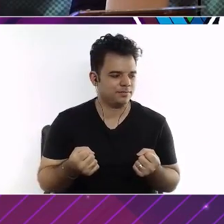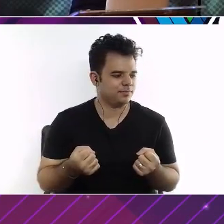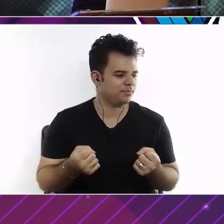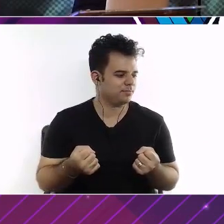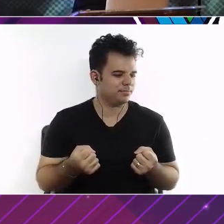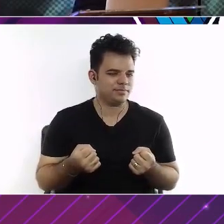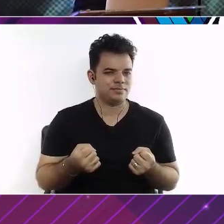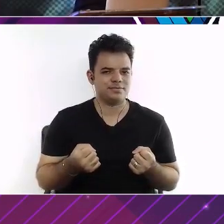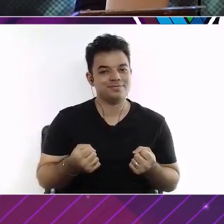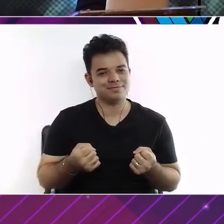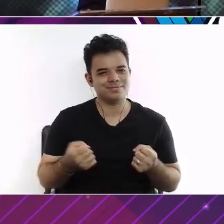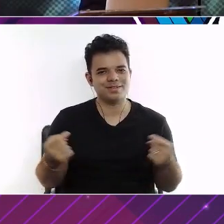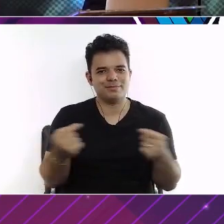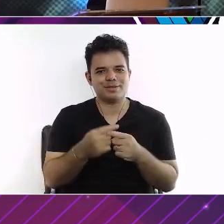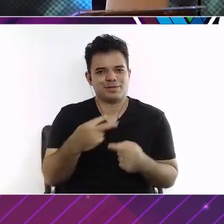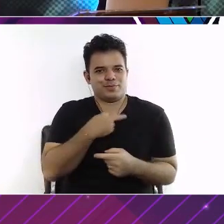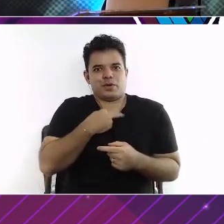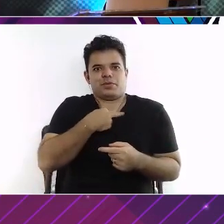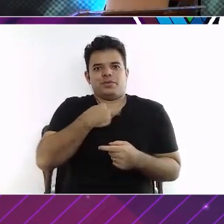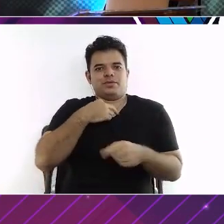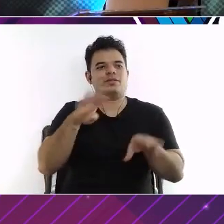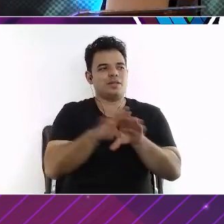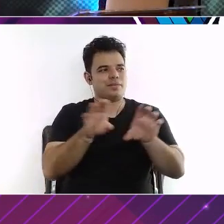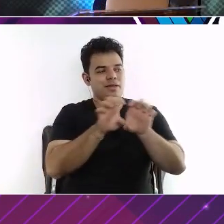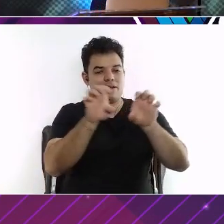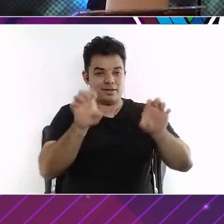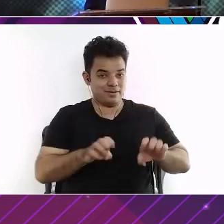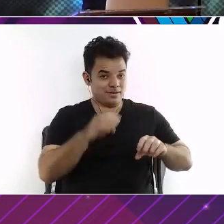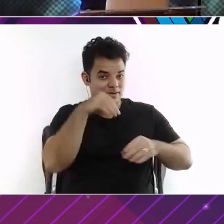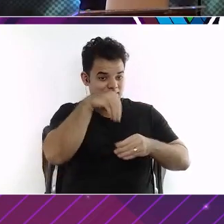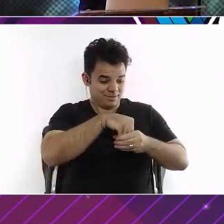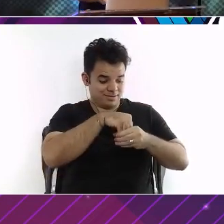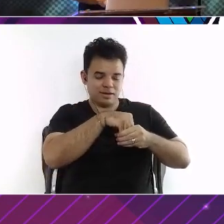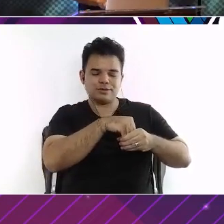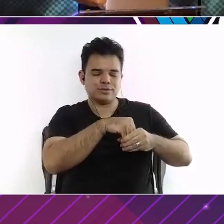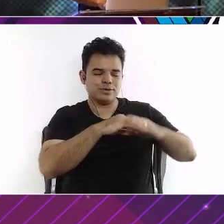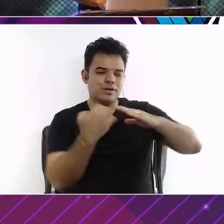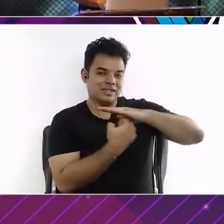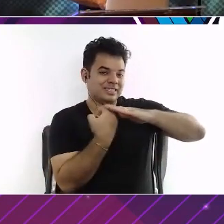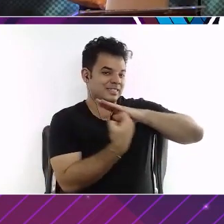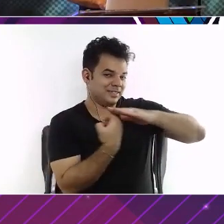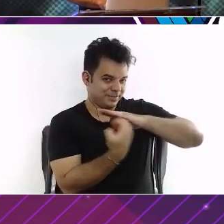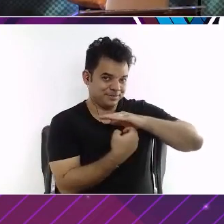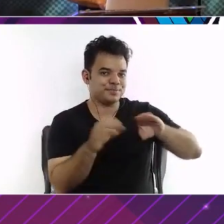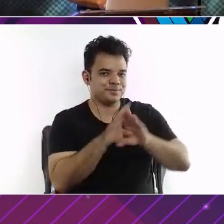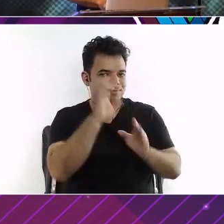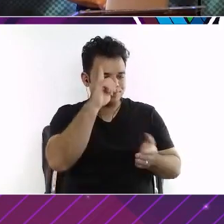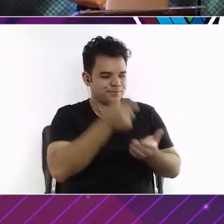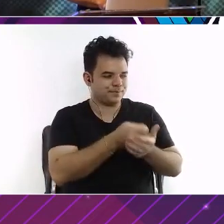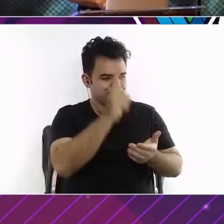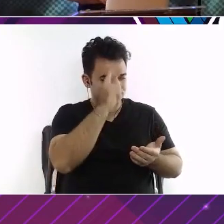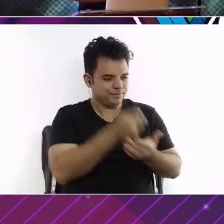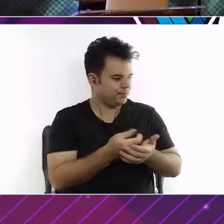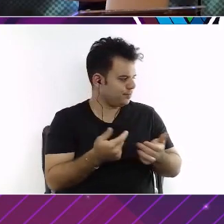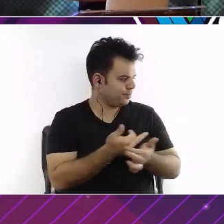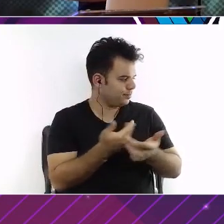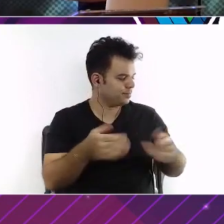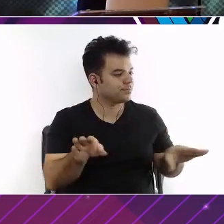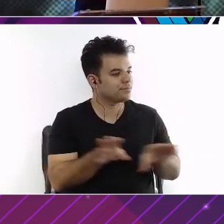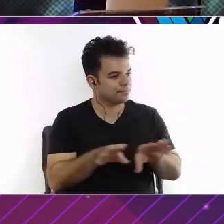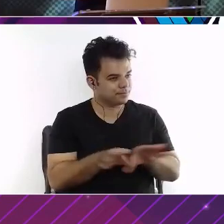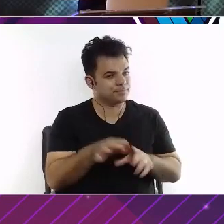são sistemas de tomada de decisão. No fundo, só e puramente isso. E aqui tem um problema para a gente